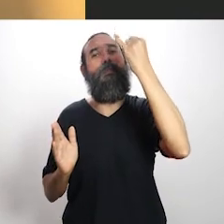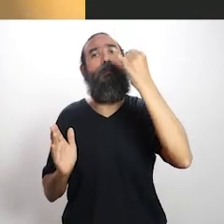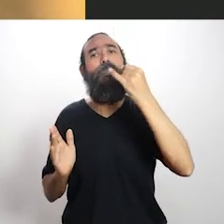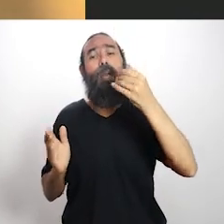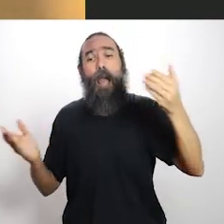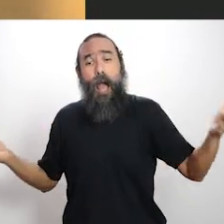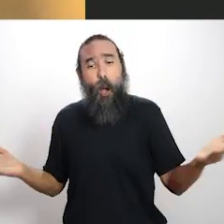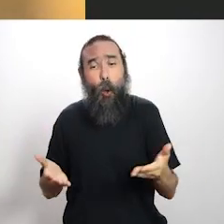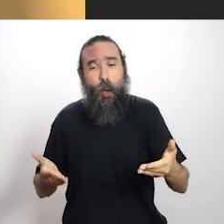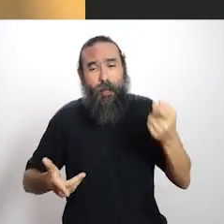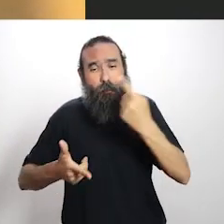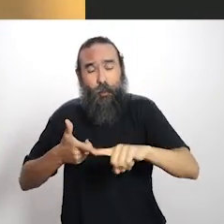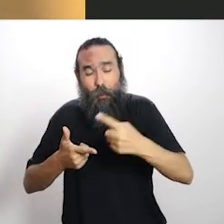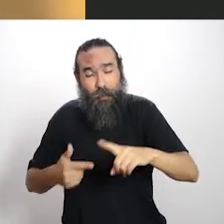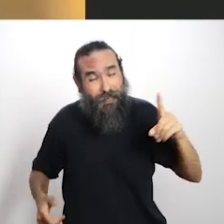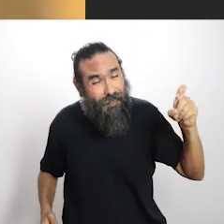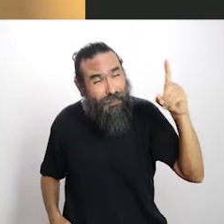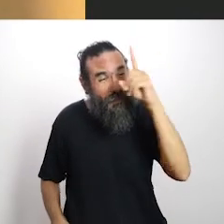município